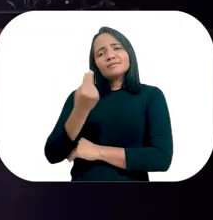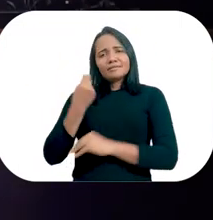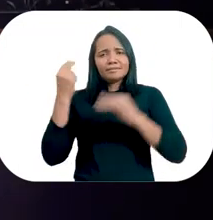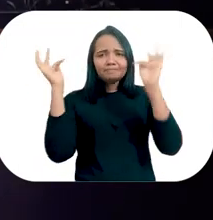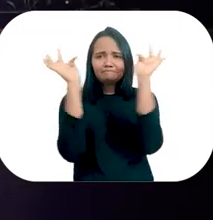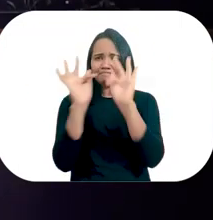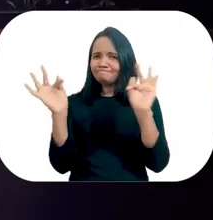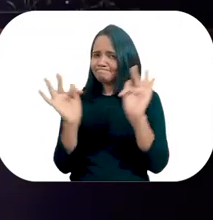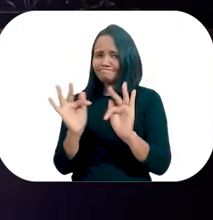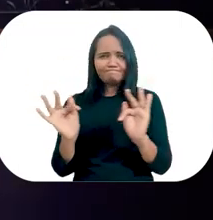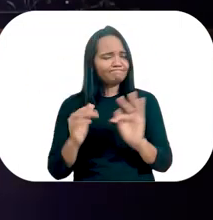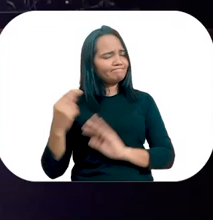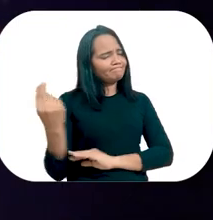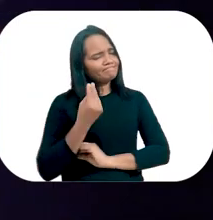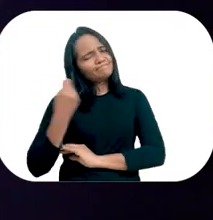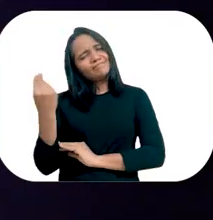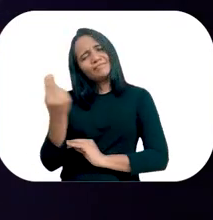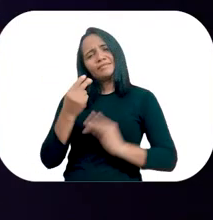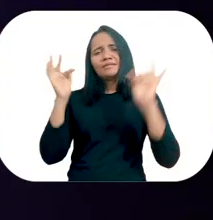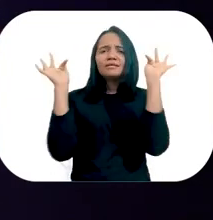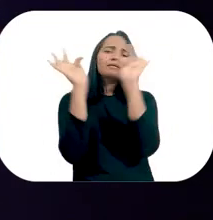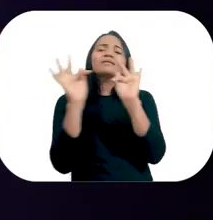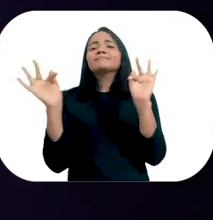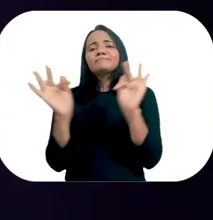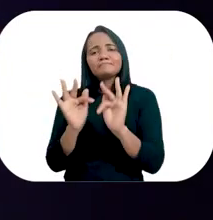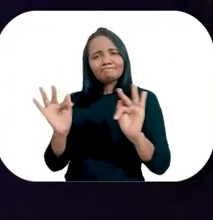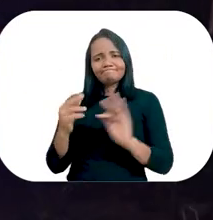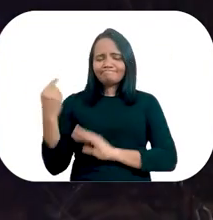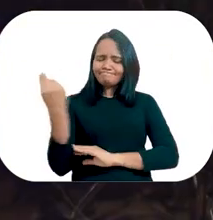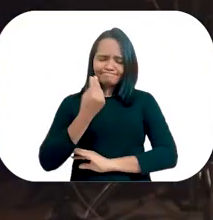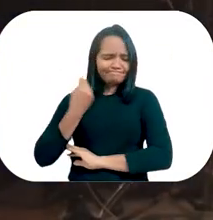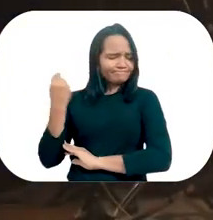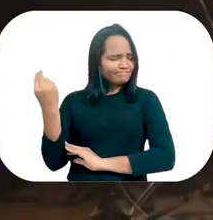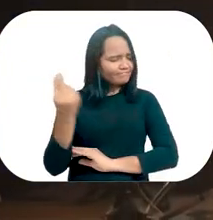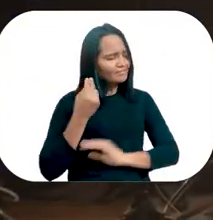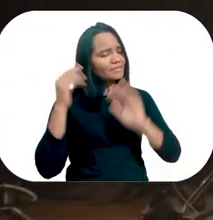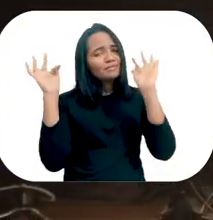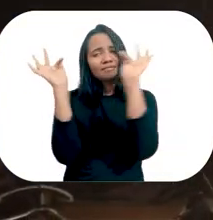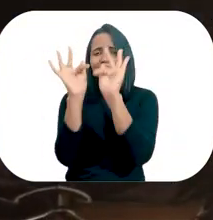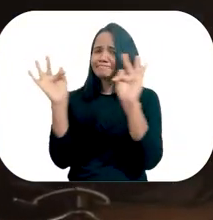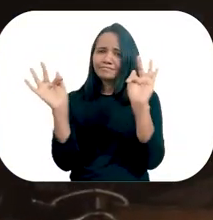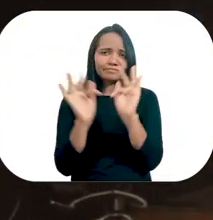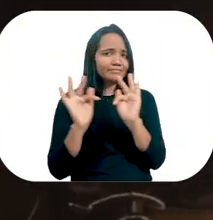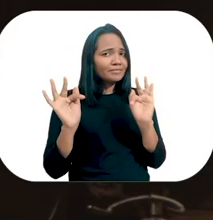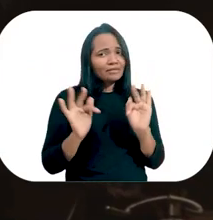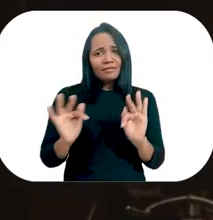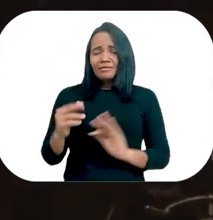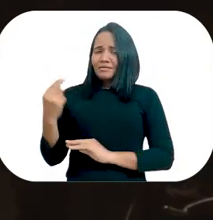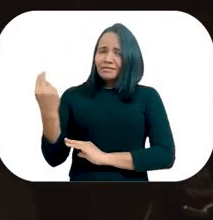pra ser feliz, não dá pra ser feliz, não dá pra ser feliz.